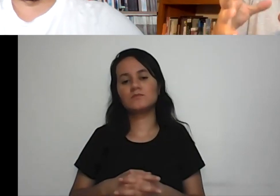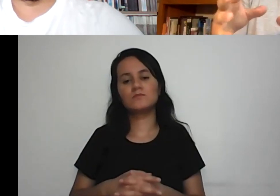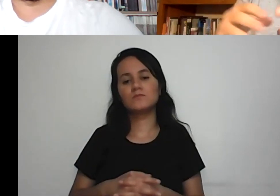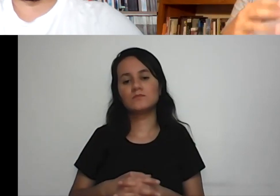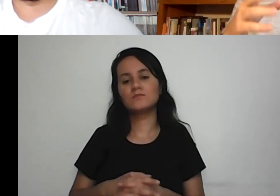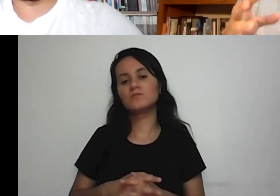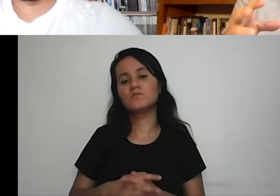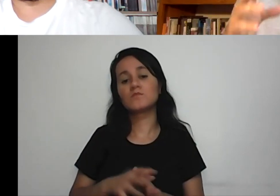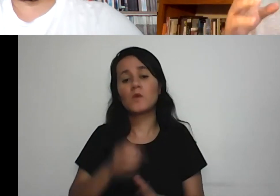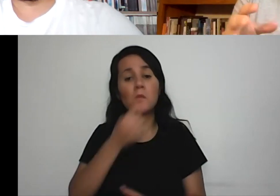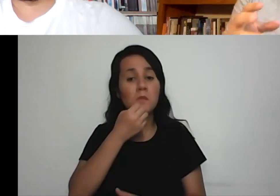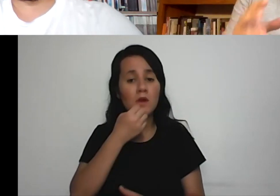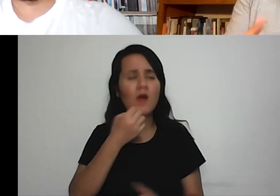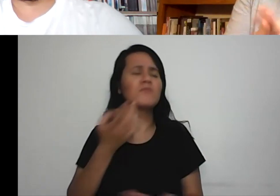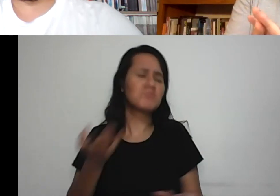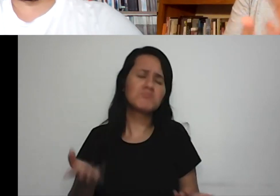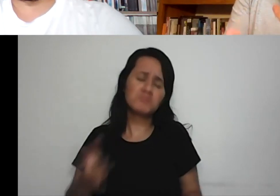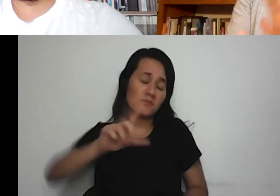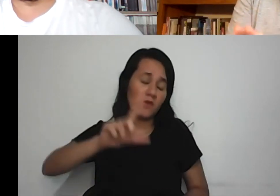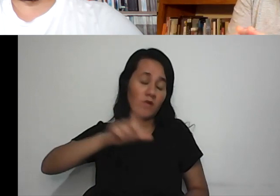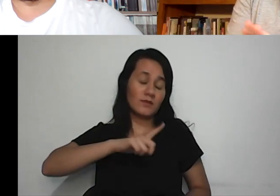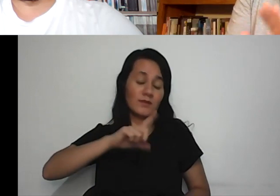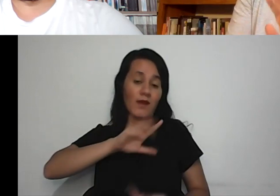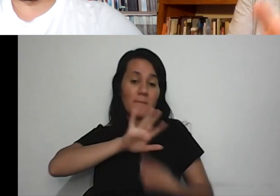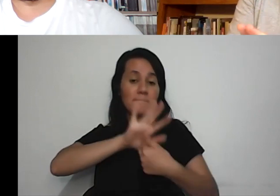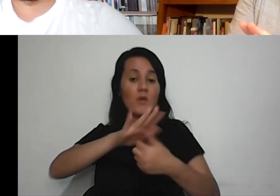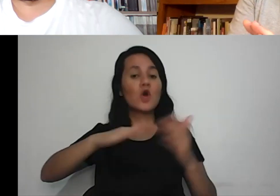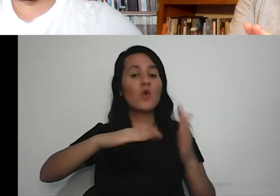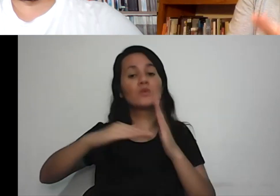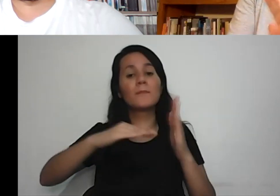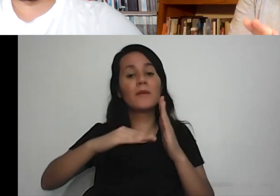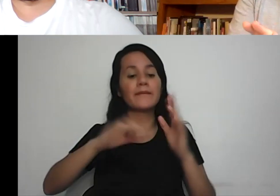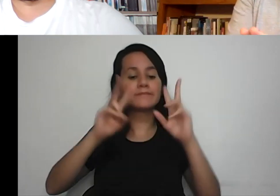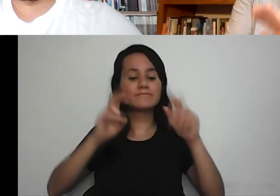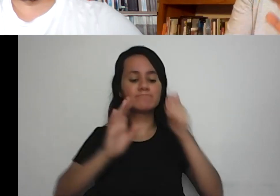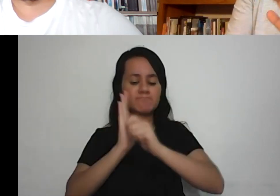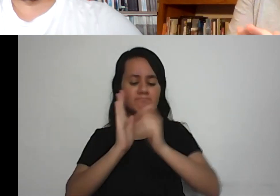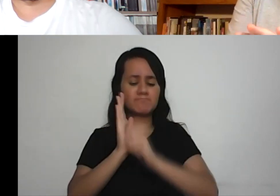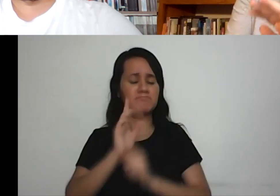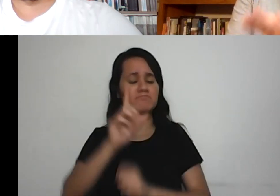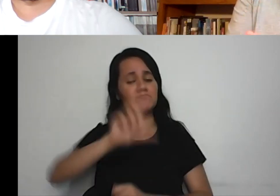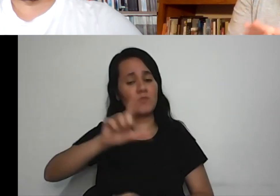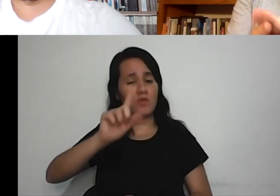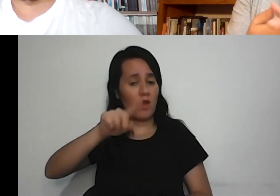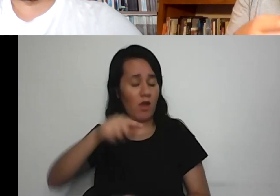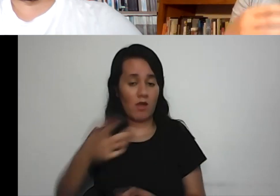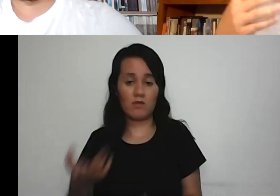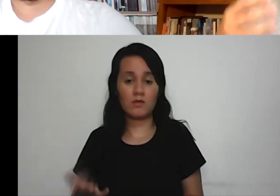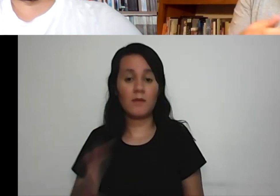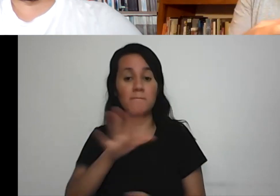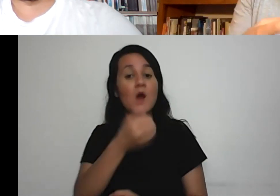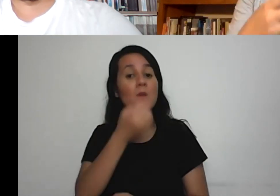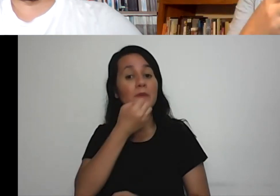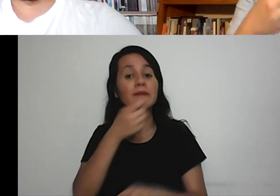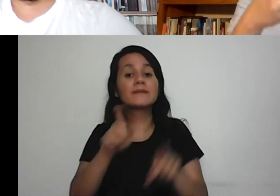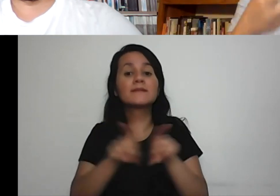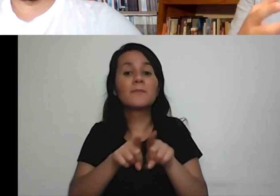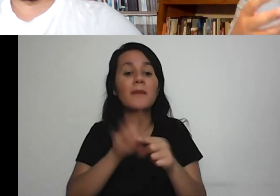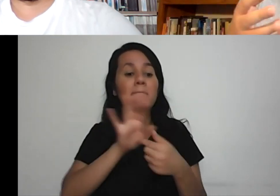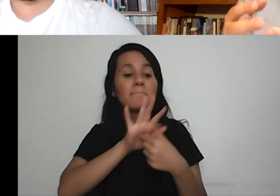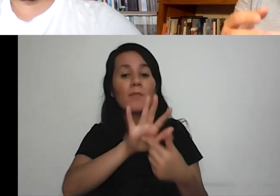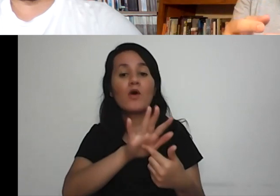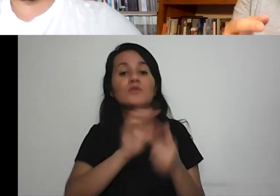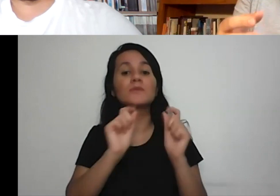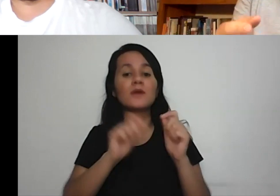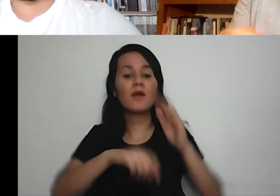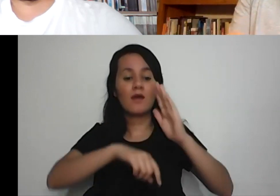uma oportunidade, lógico, para se apresentar os escritores contemporâneos escrevendo, mas também é uma oportunidade para você mostrar que esses